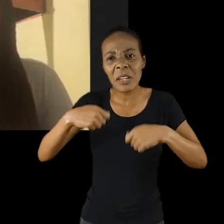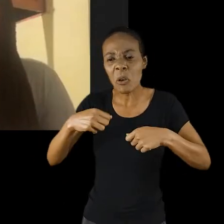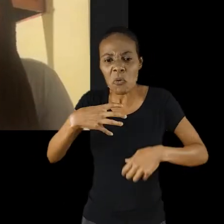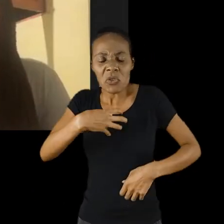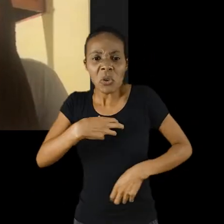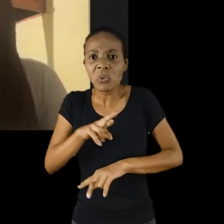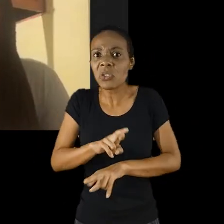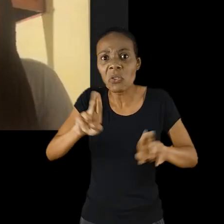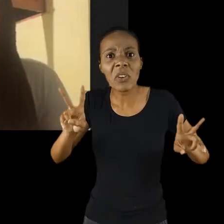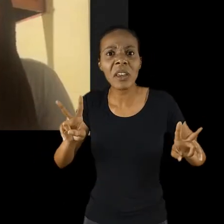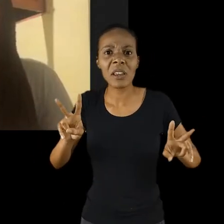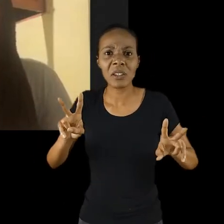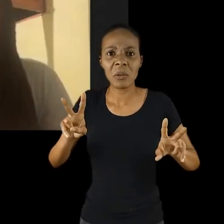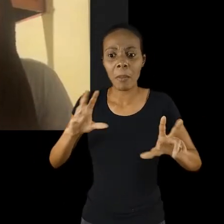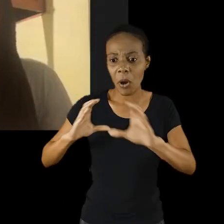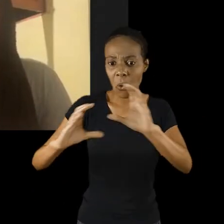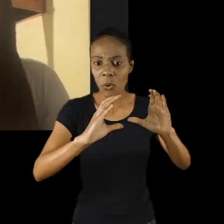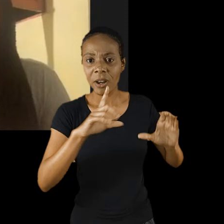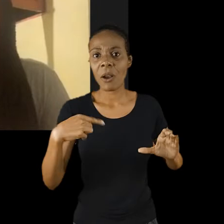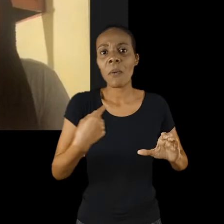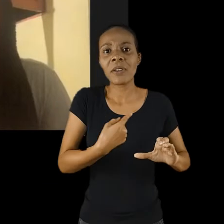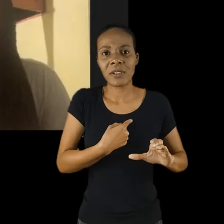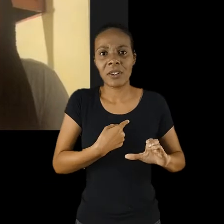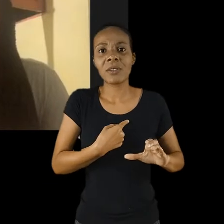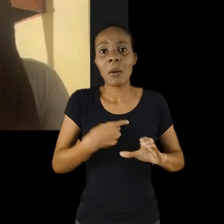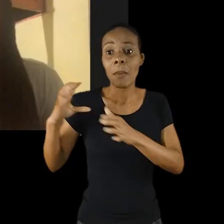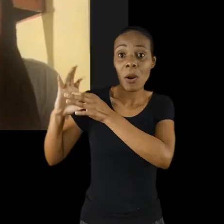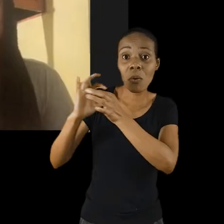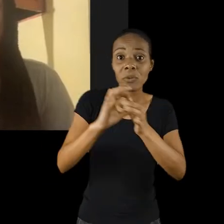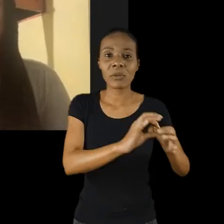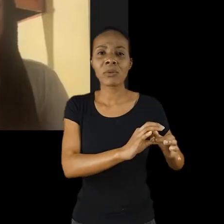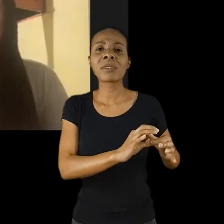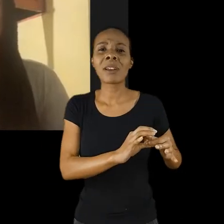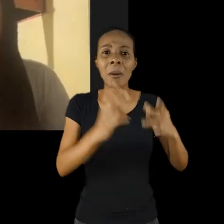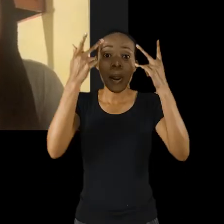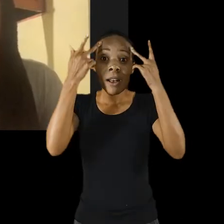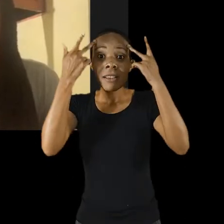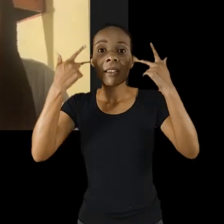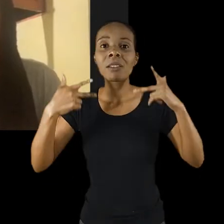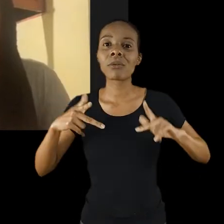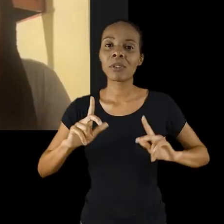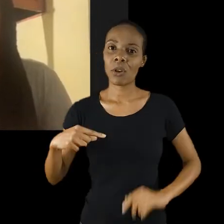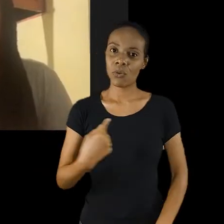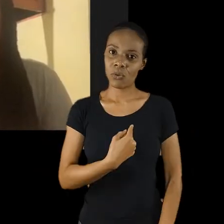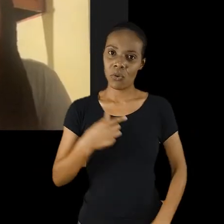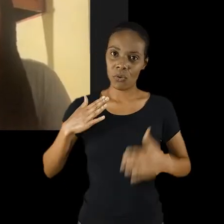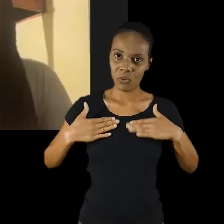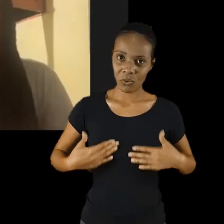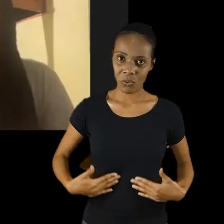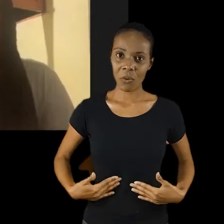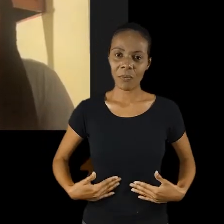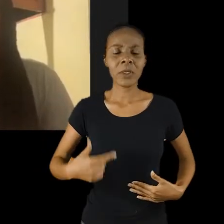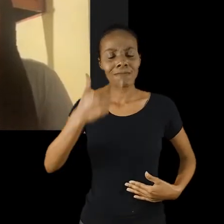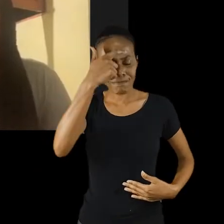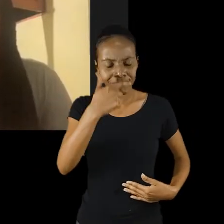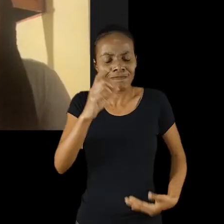com a gente, para contextualizar, né? Naturalizar os nossos corpos, assim. Eu tenho muito medo. Tenho